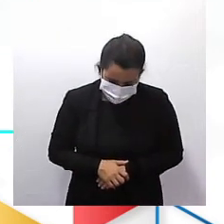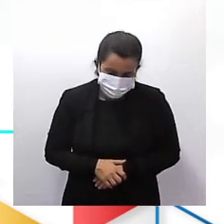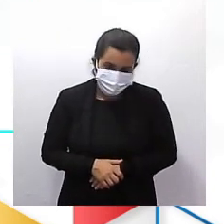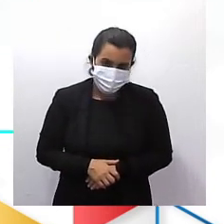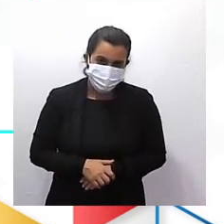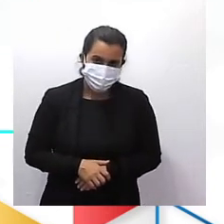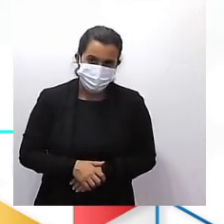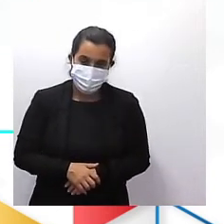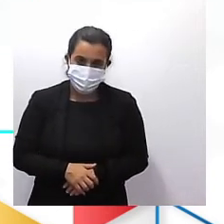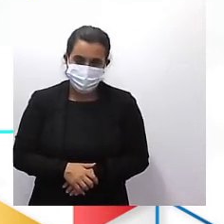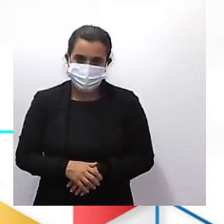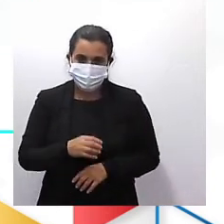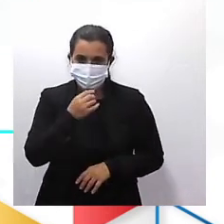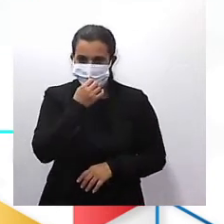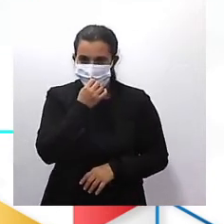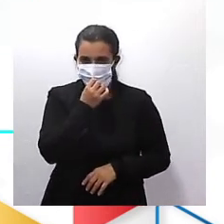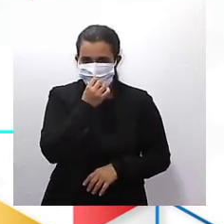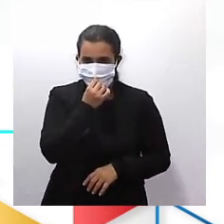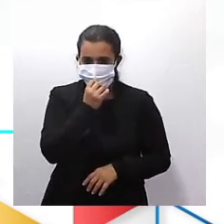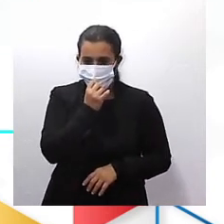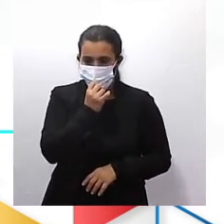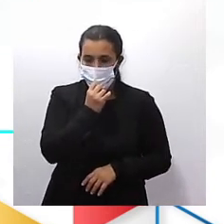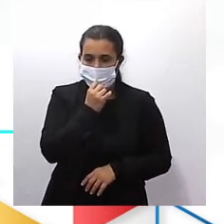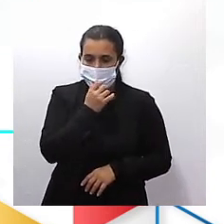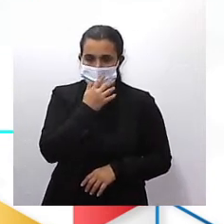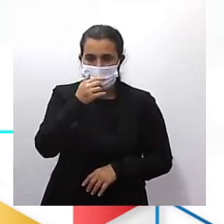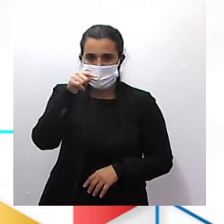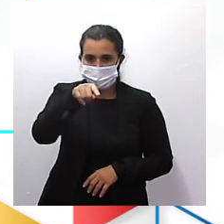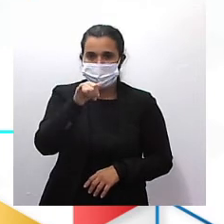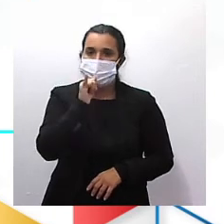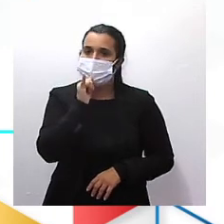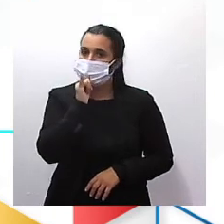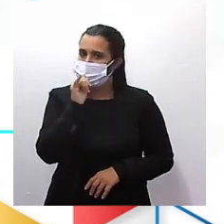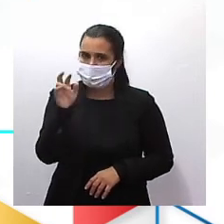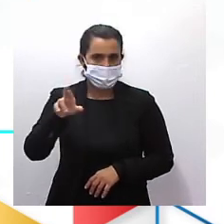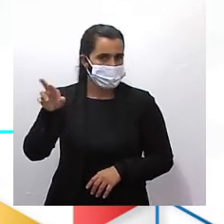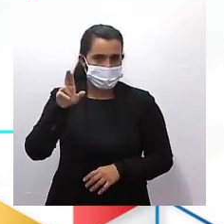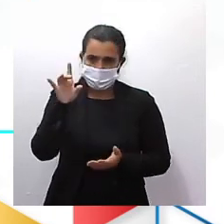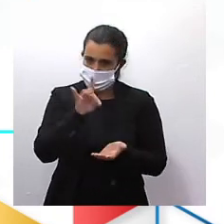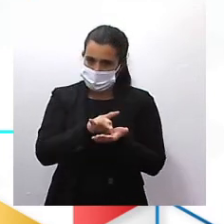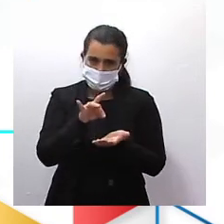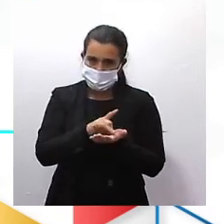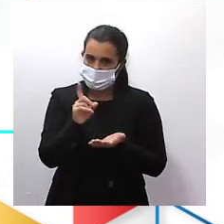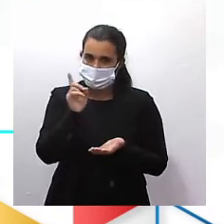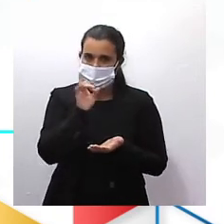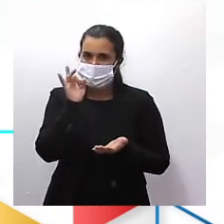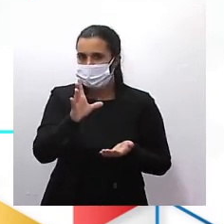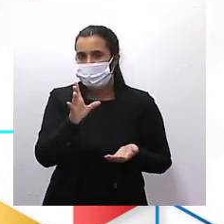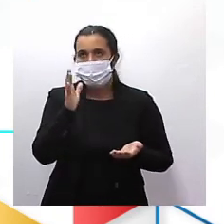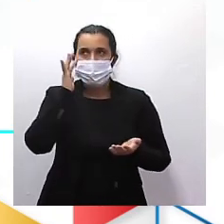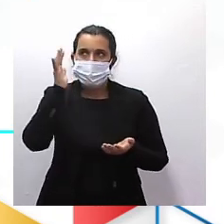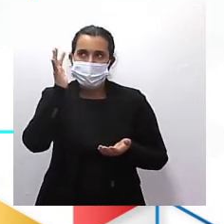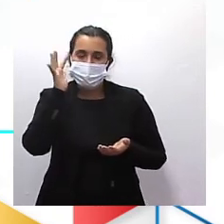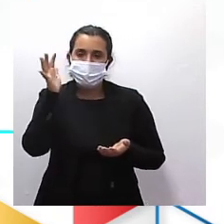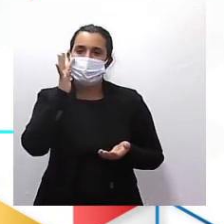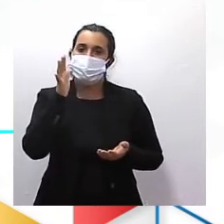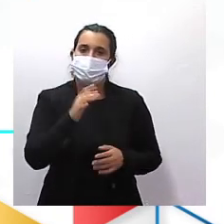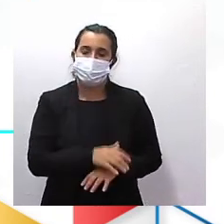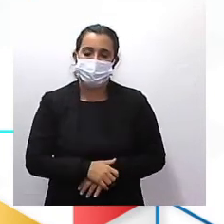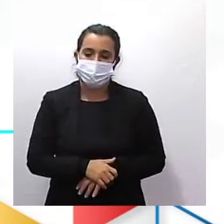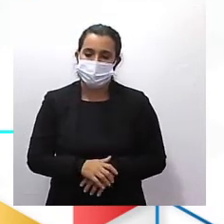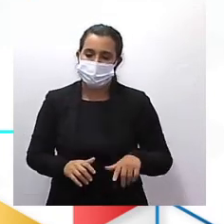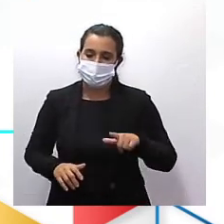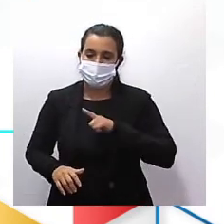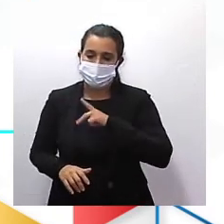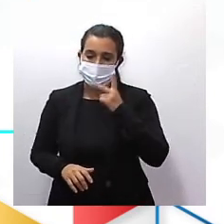do personagem. Lembrando que os exemplos que eu estou trazendo aqui são exemplos ilustrativos, tá? Então a gente utiliza as 2 sentenças,